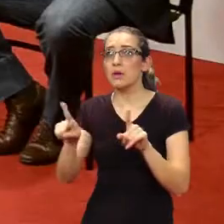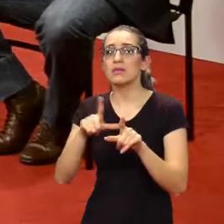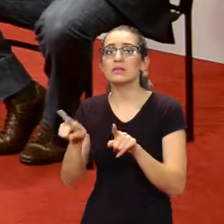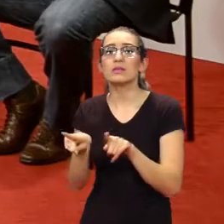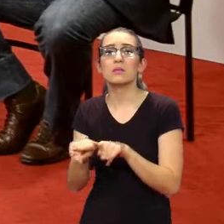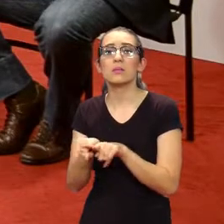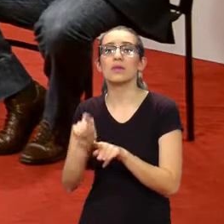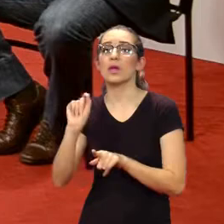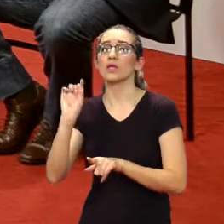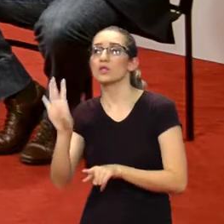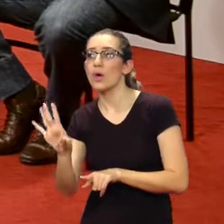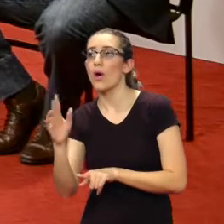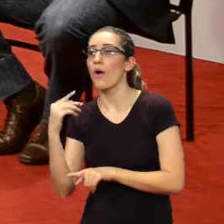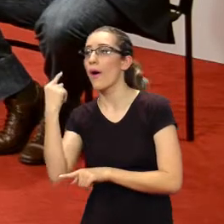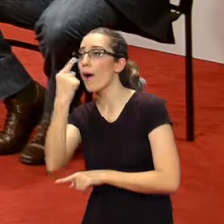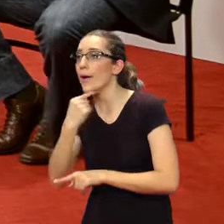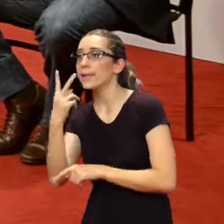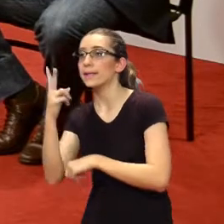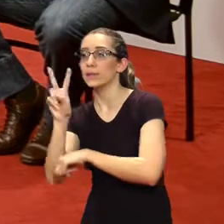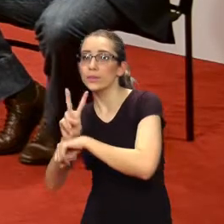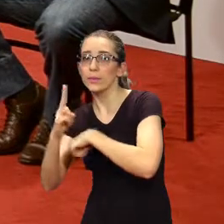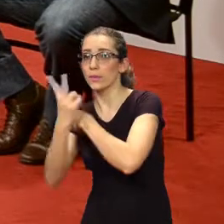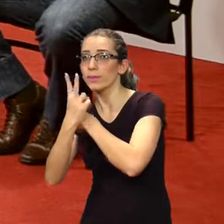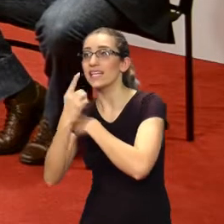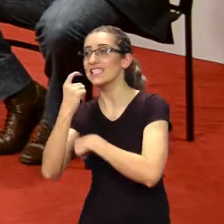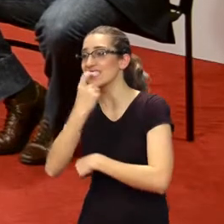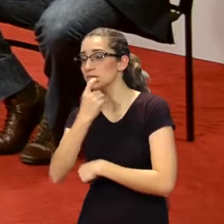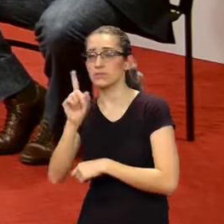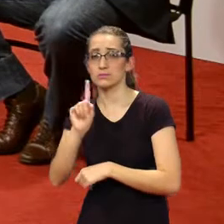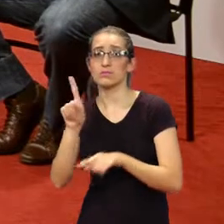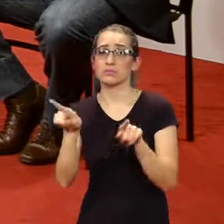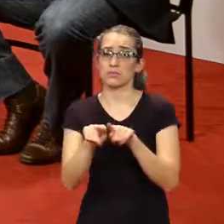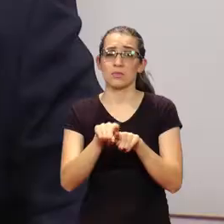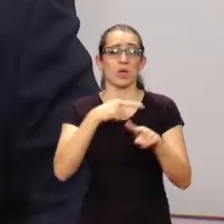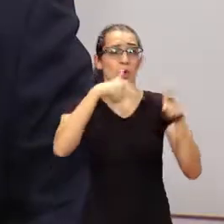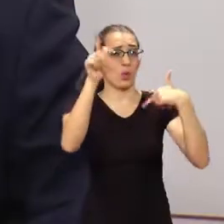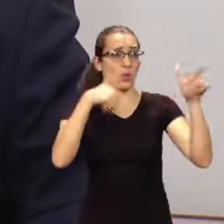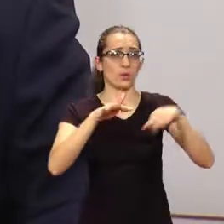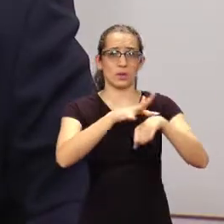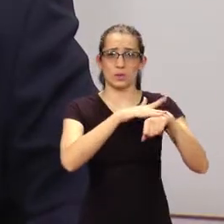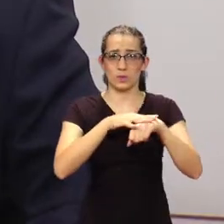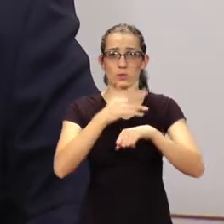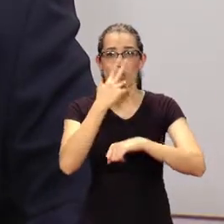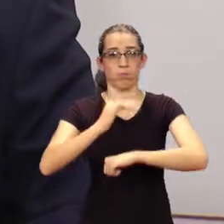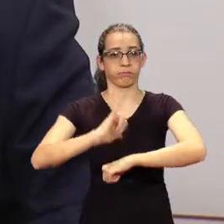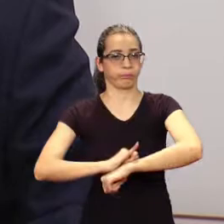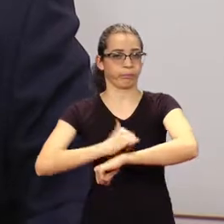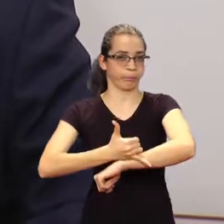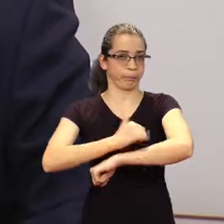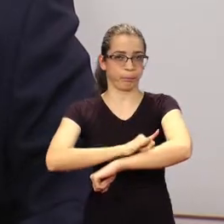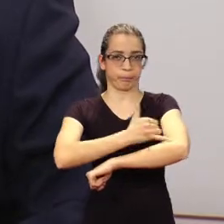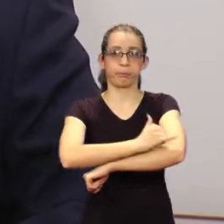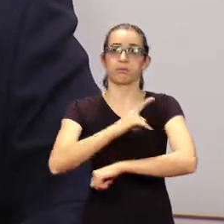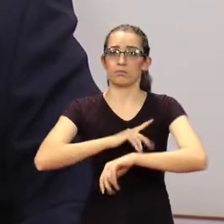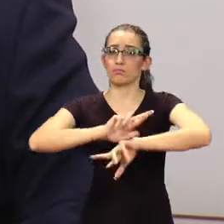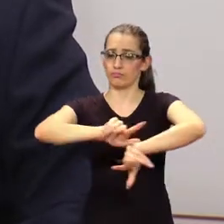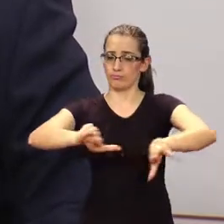saúde geral. Né? A obesidade, doenças crônicas degenerativas, que são todas decorrentes do hábito do